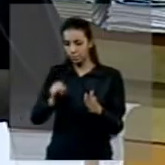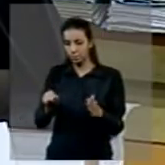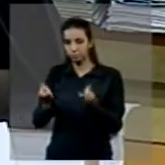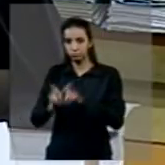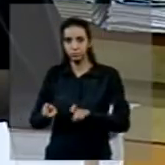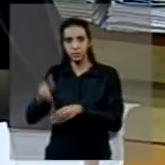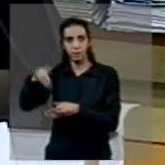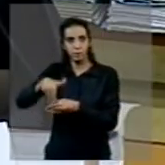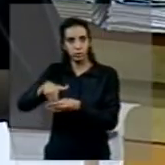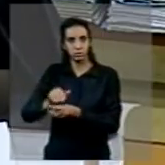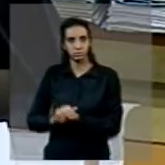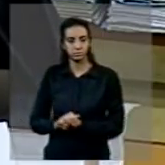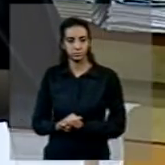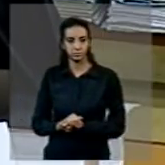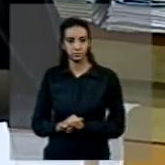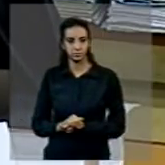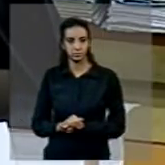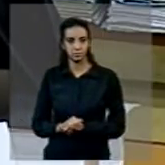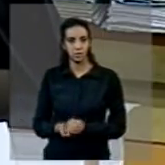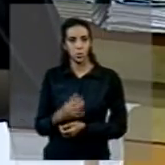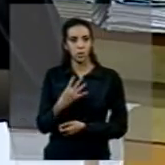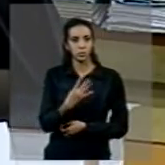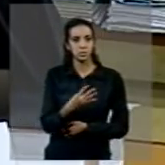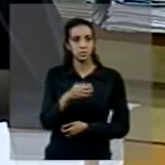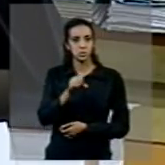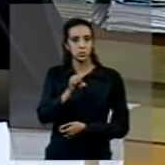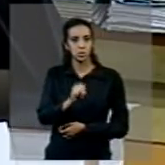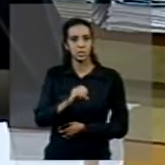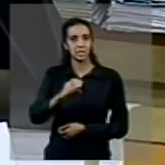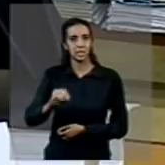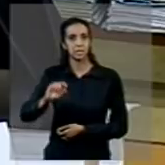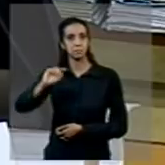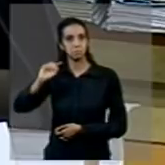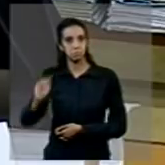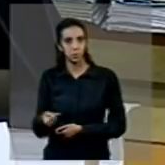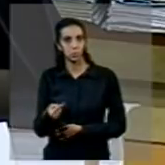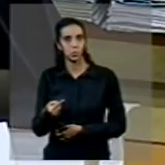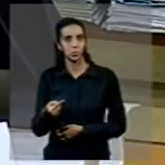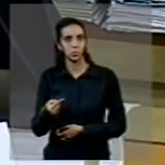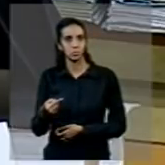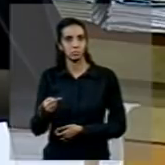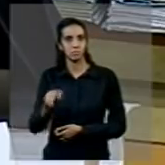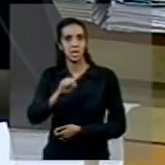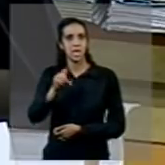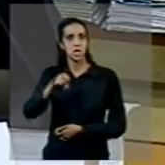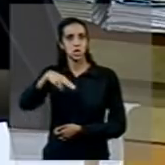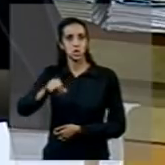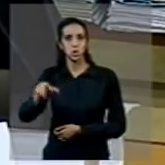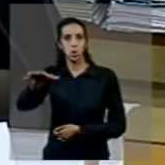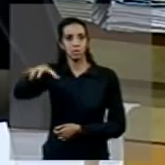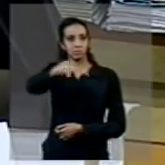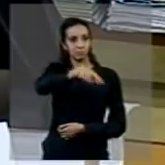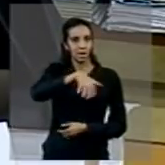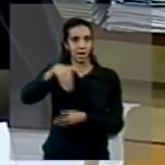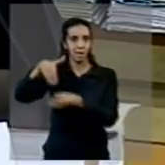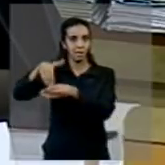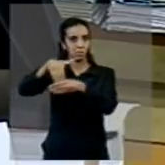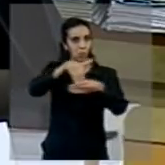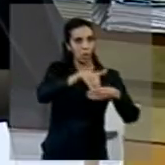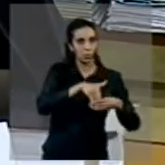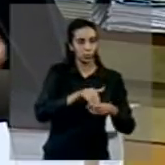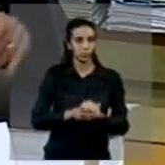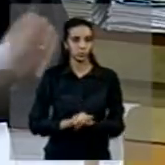são 480 mil sessões eleitorais. São